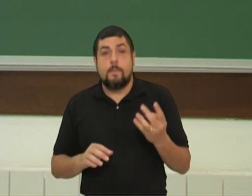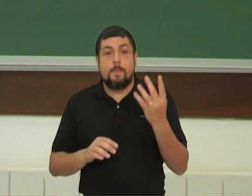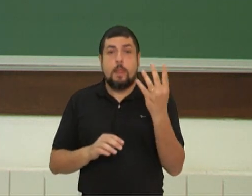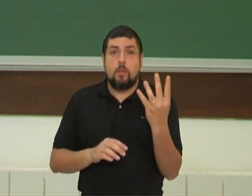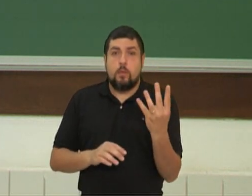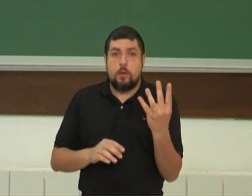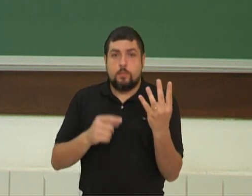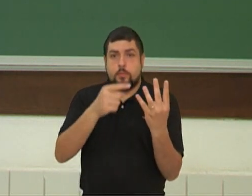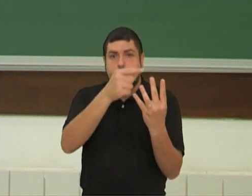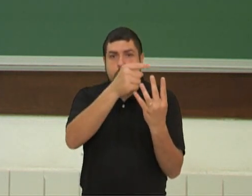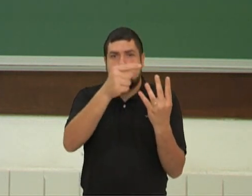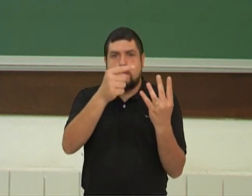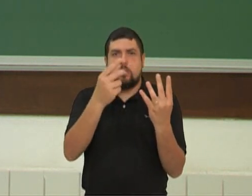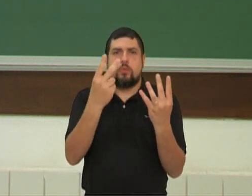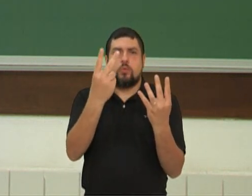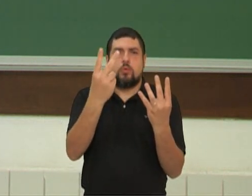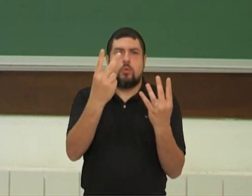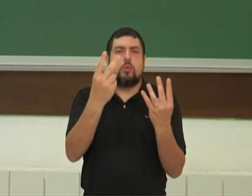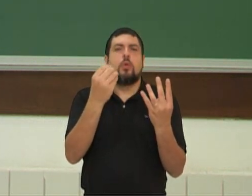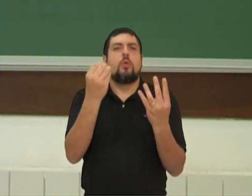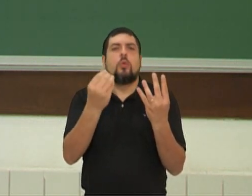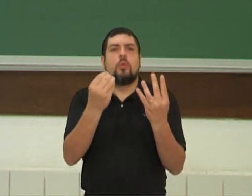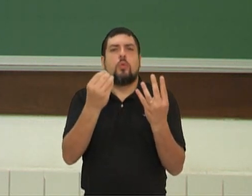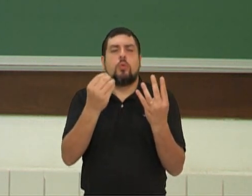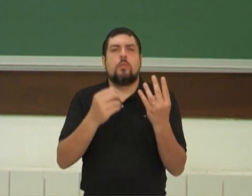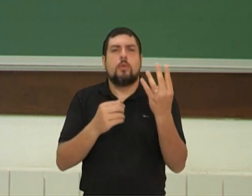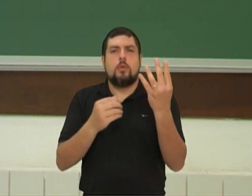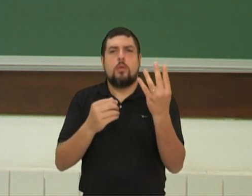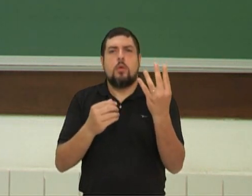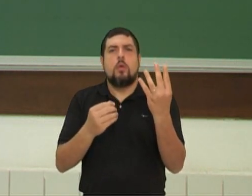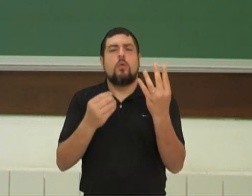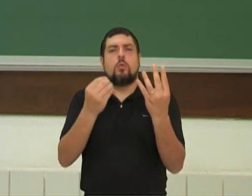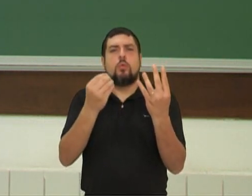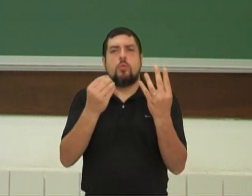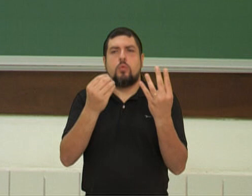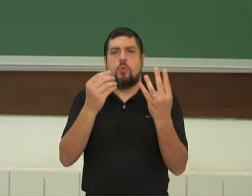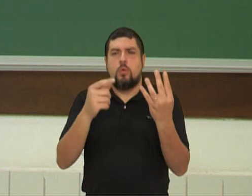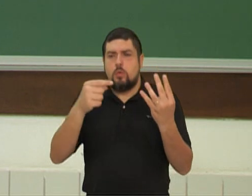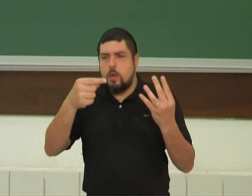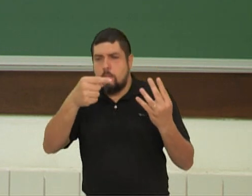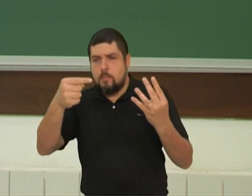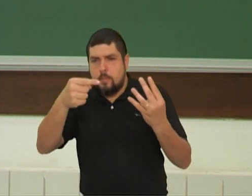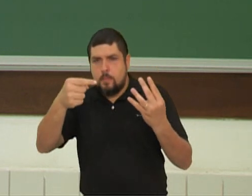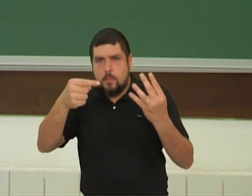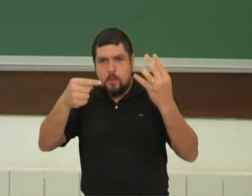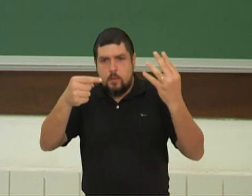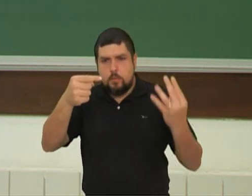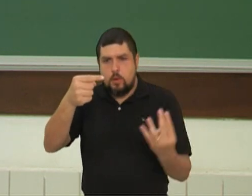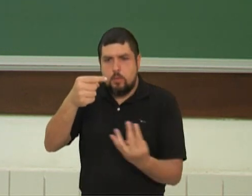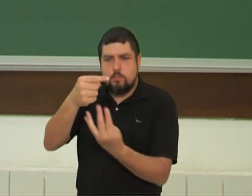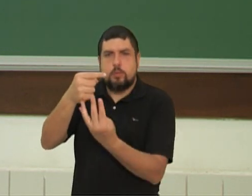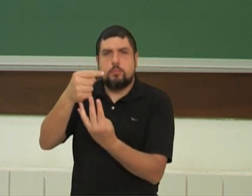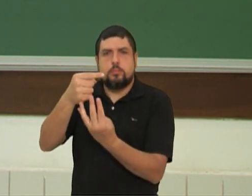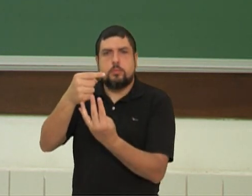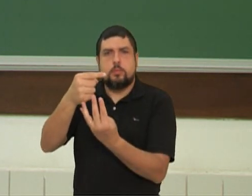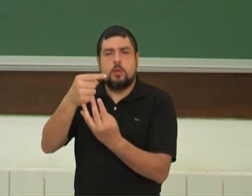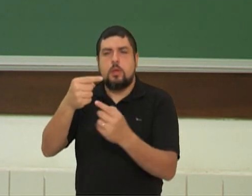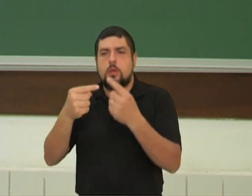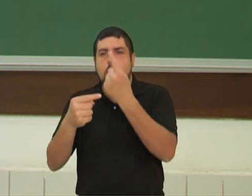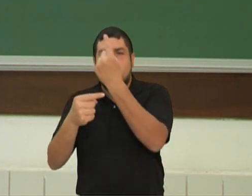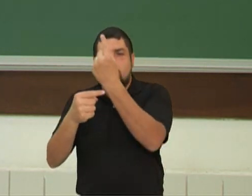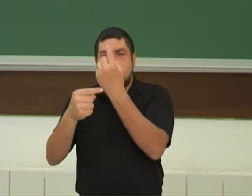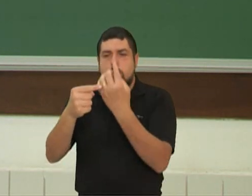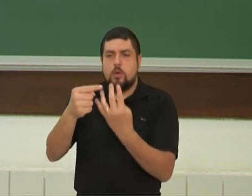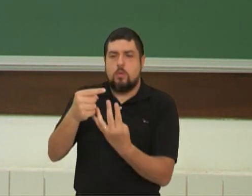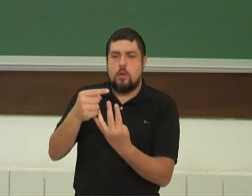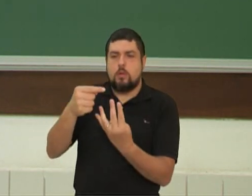a menos 2, você pega esse 4 elevado a menos 2 e escreve no denominador. Aí vai ficar com 1 sobre